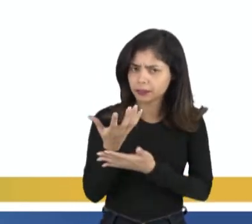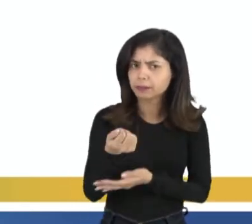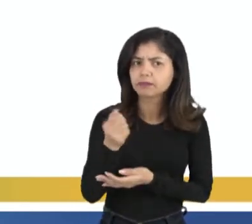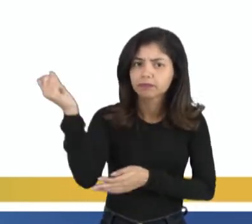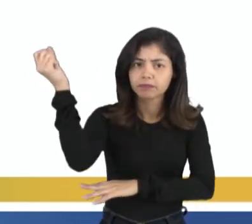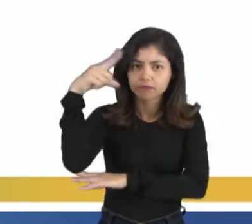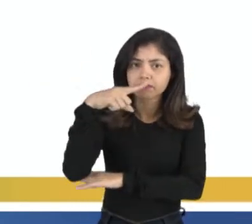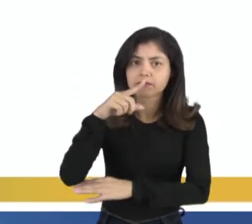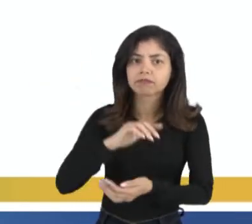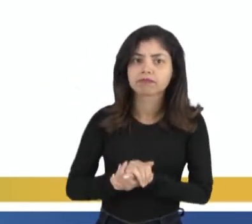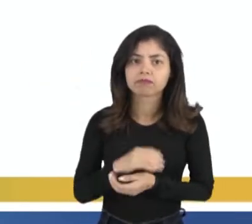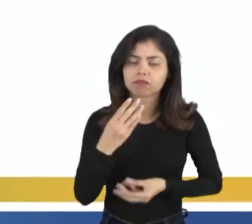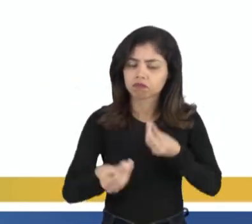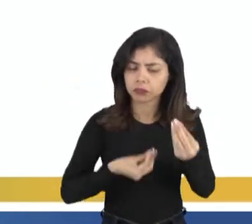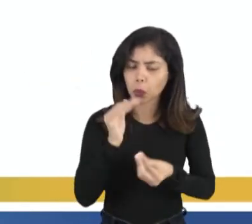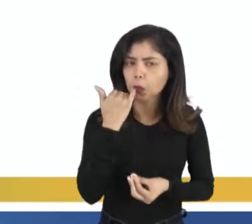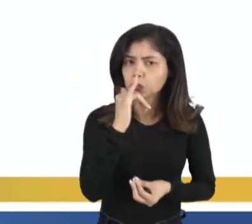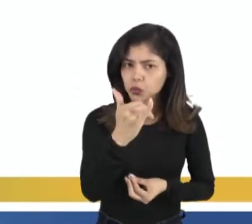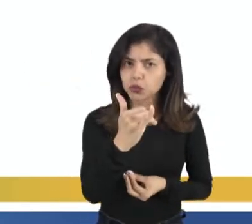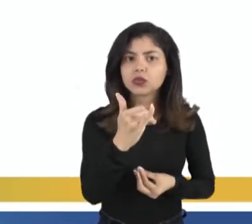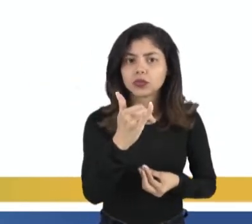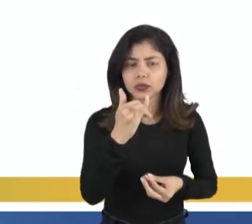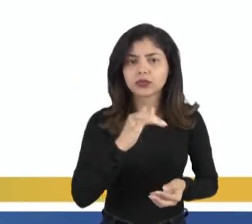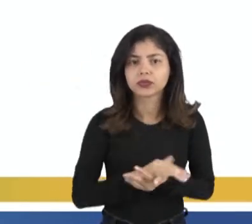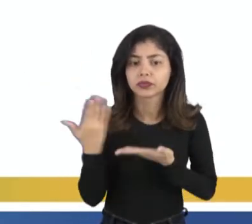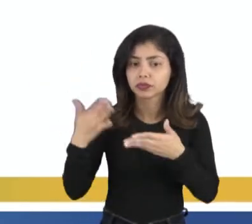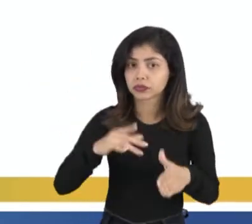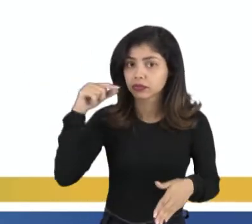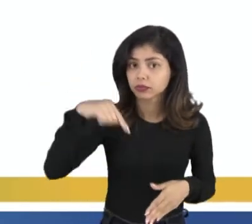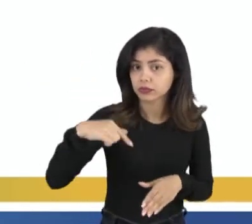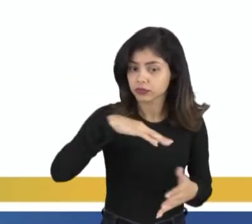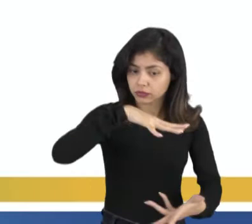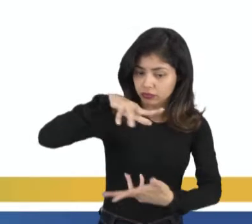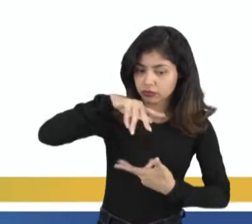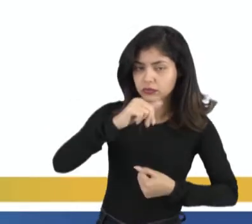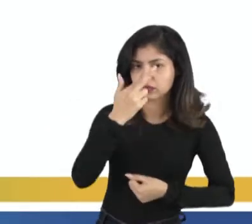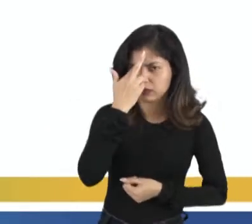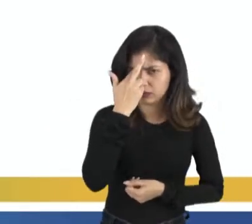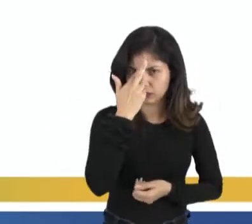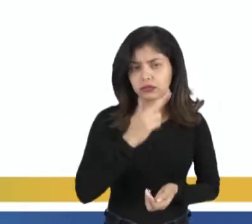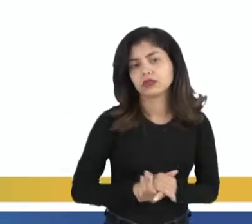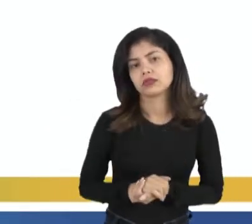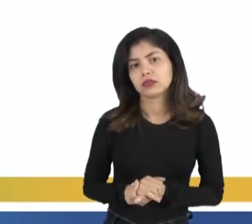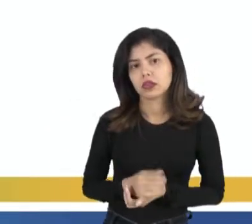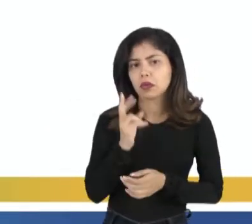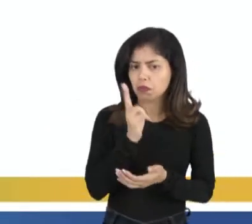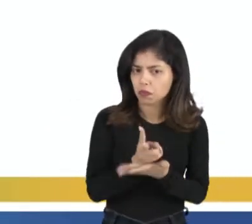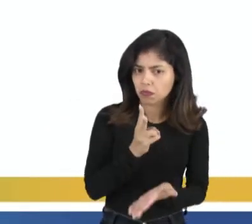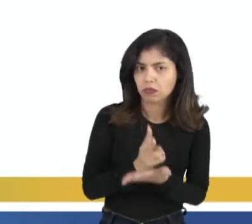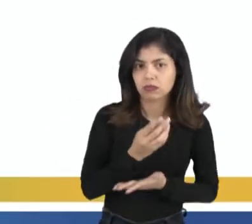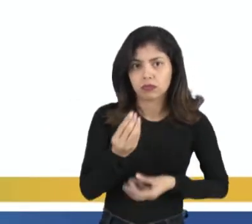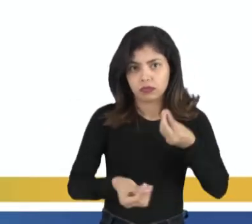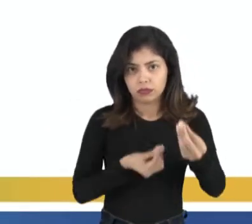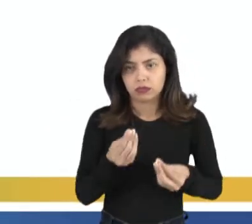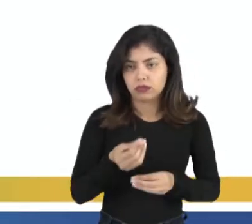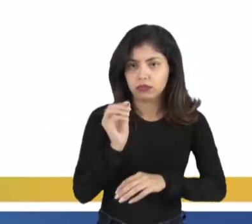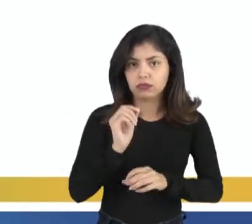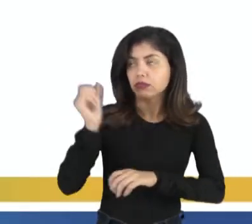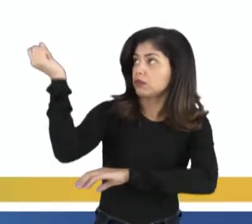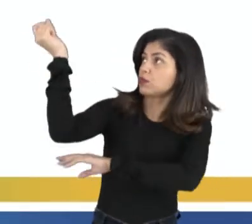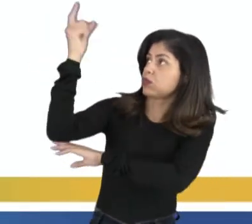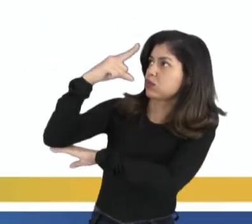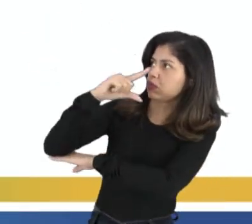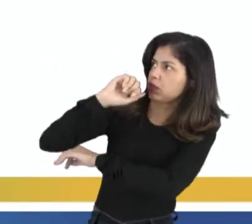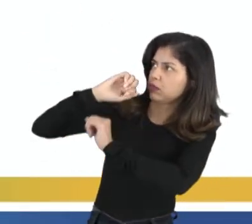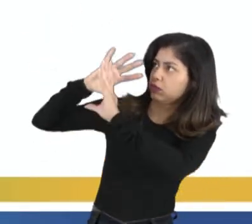sol como uma energia infravermelho e chega aqui na terra normalmente da mesma forma que nós podemos ver o sol brilhando